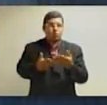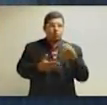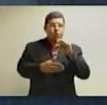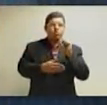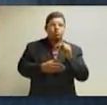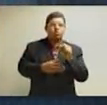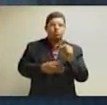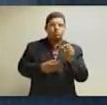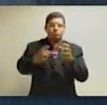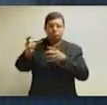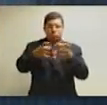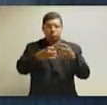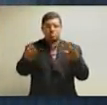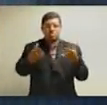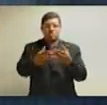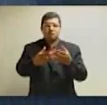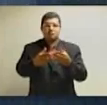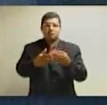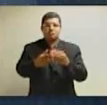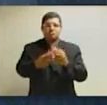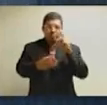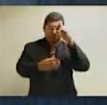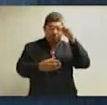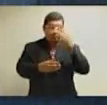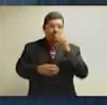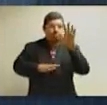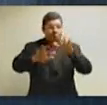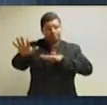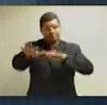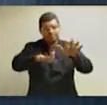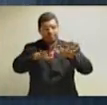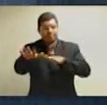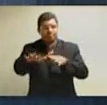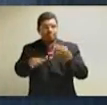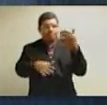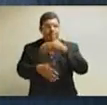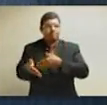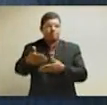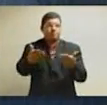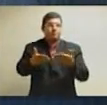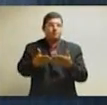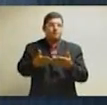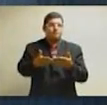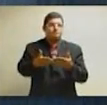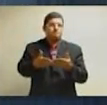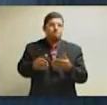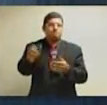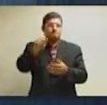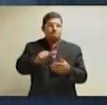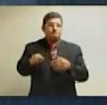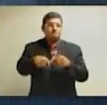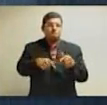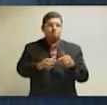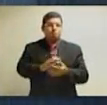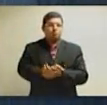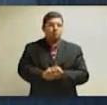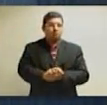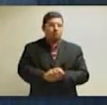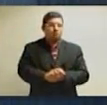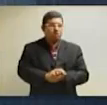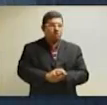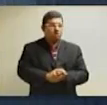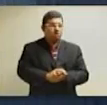ser expressão da força e da mobilização da categoria pelos sindicatos e pelas suas